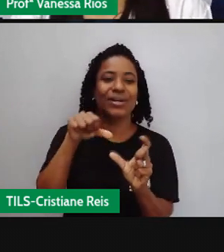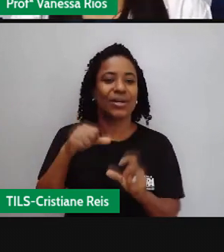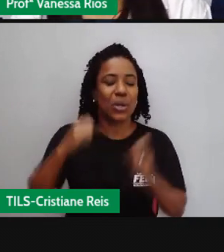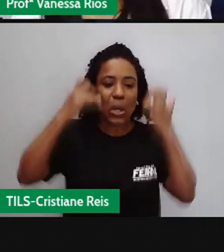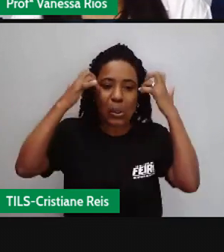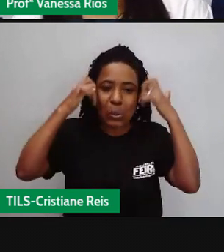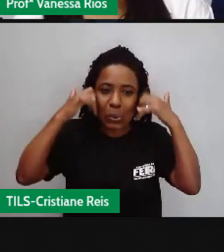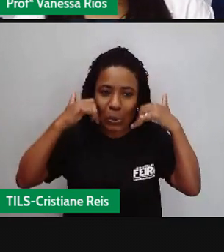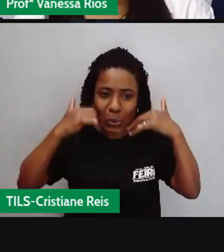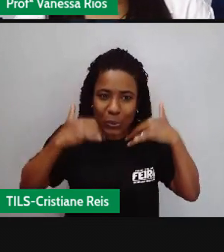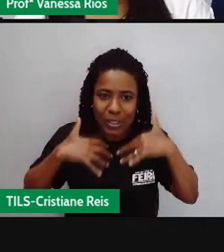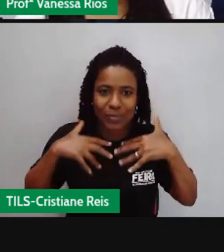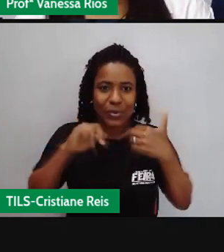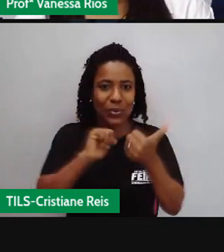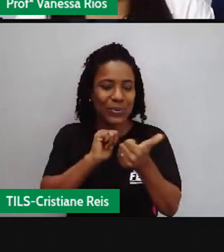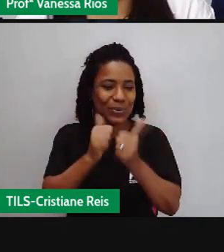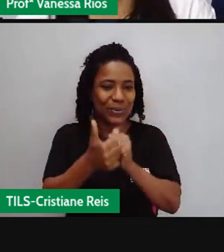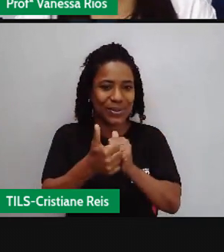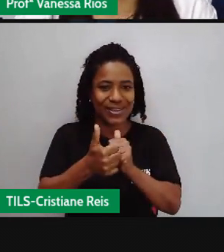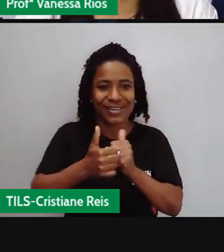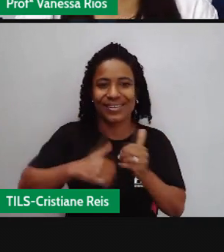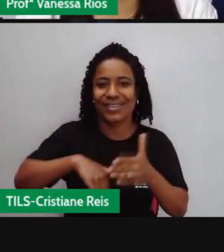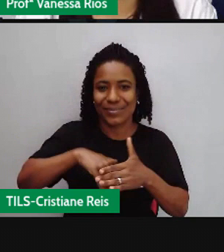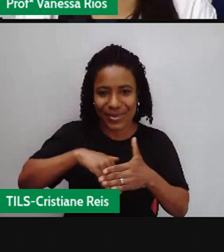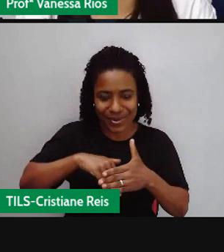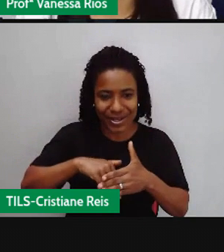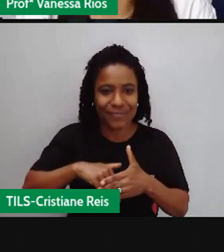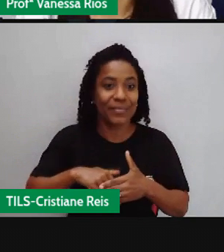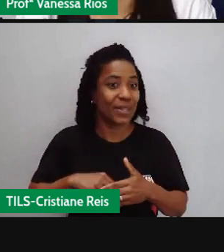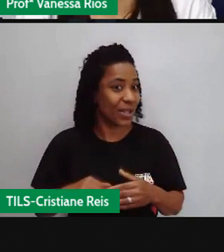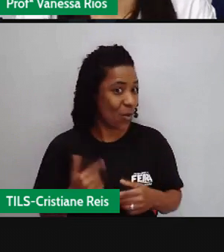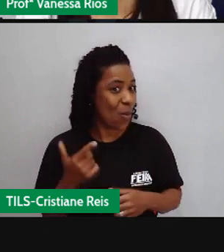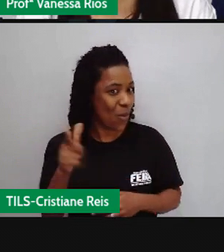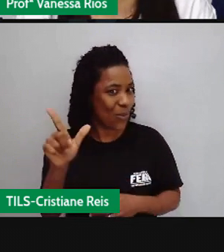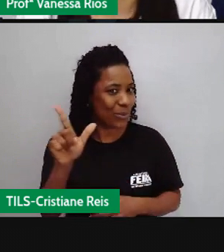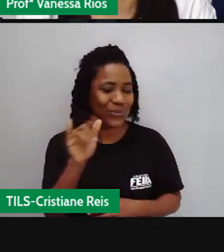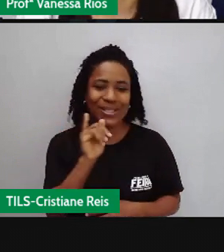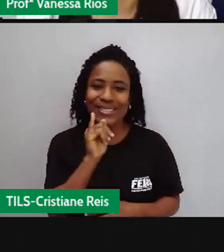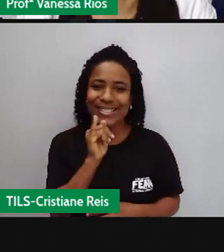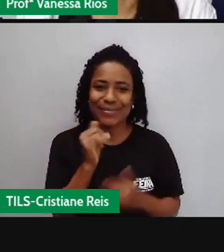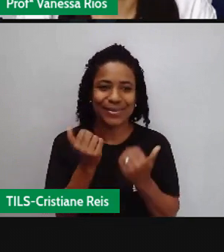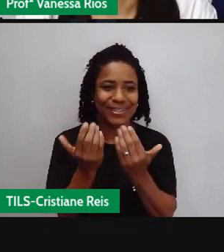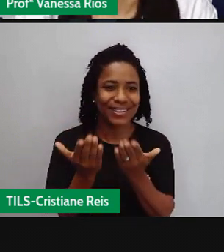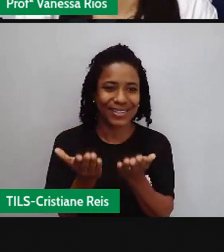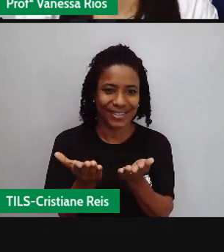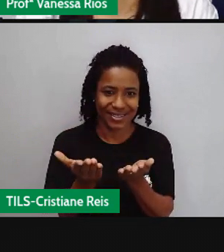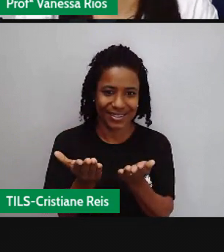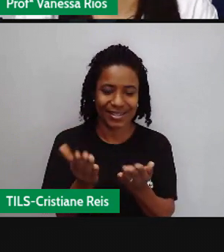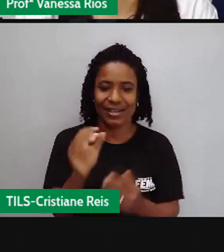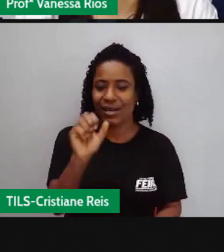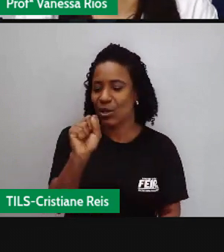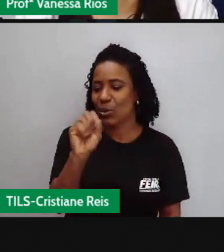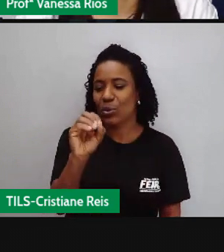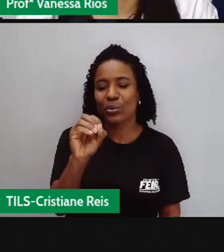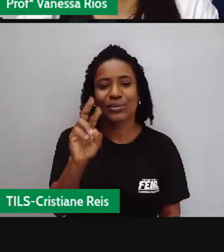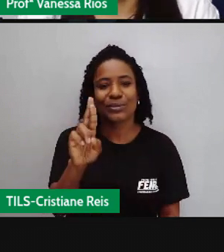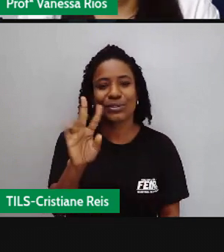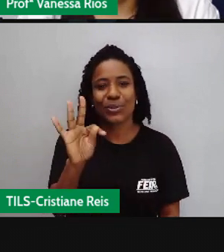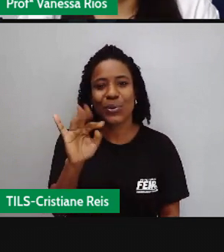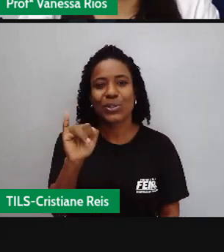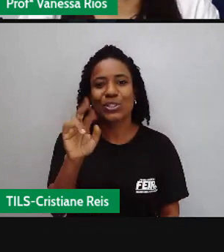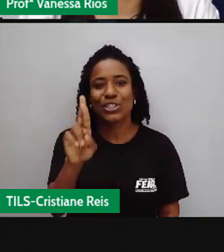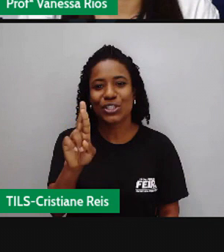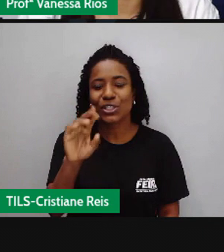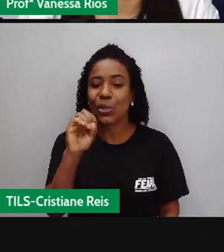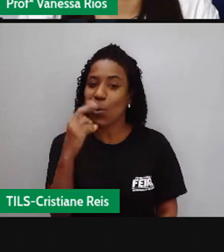ou surtir. Também aí a diferença é apenas as letras O e U, mas também tem